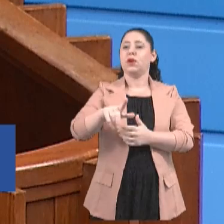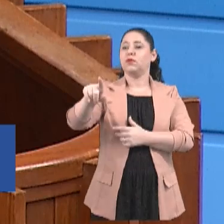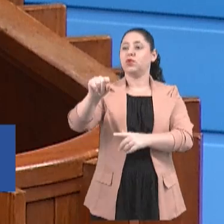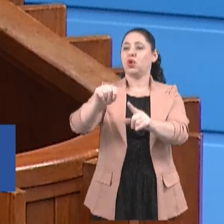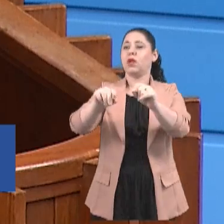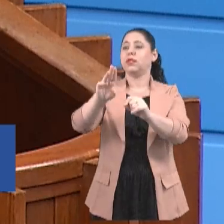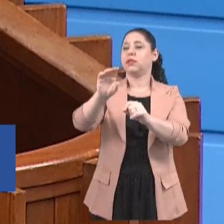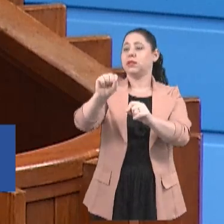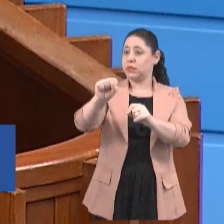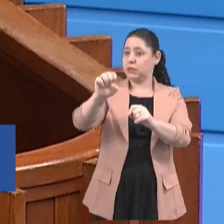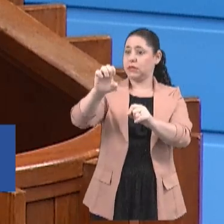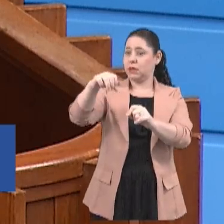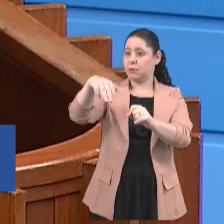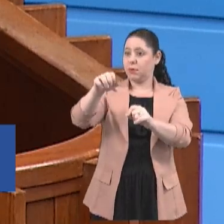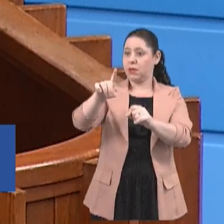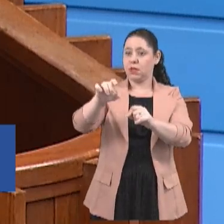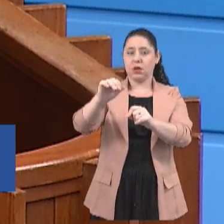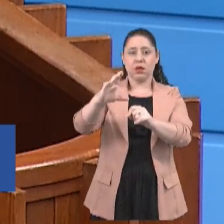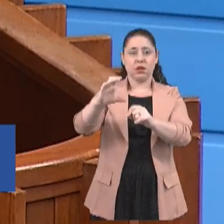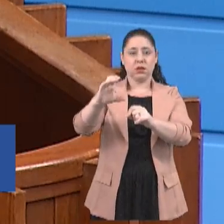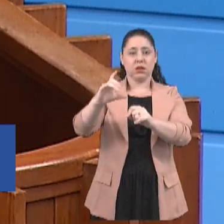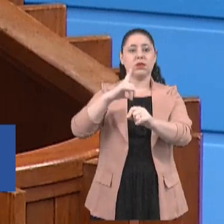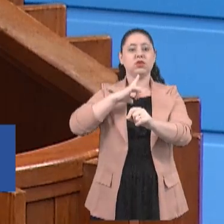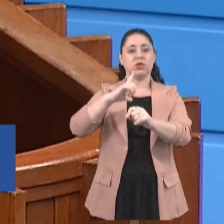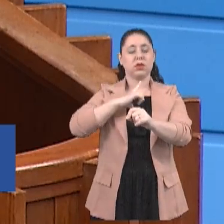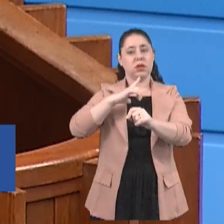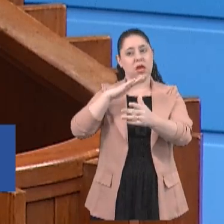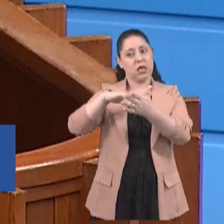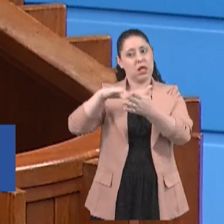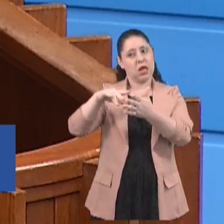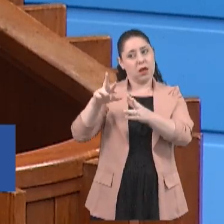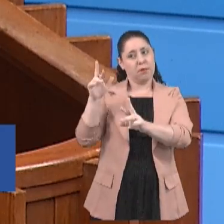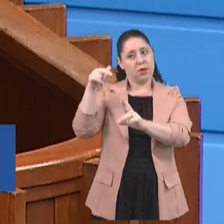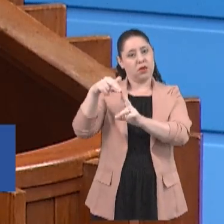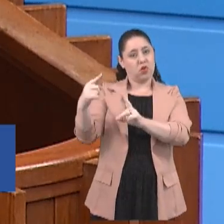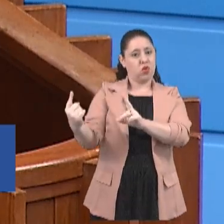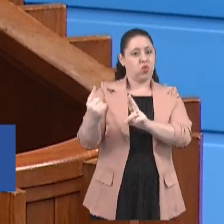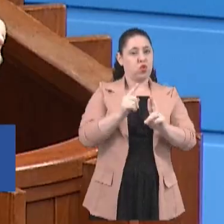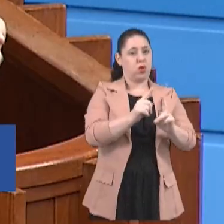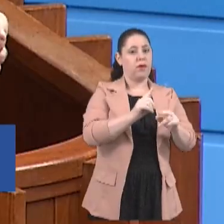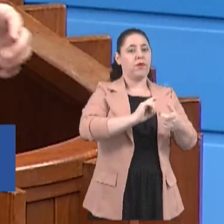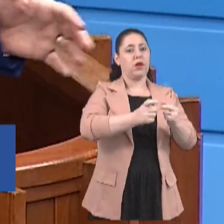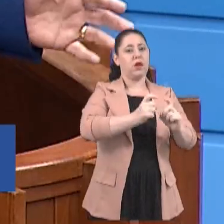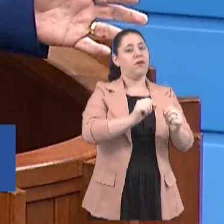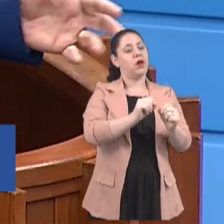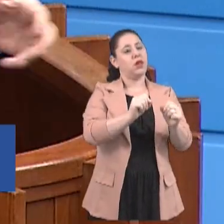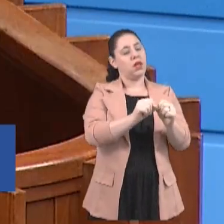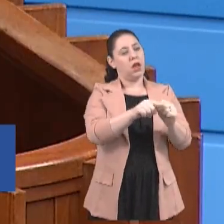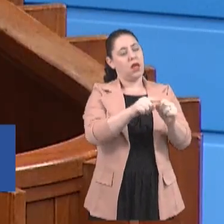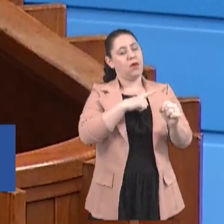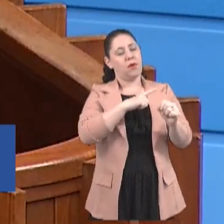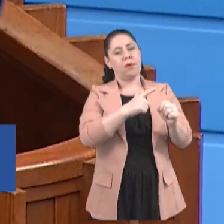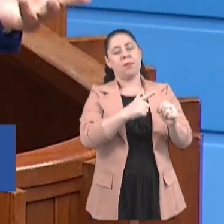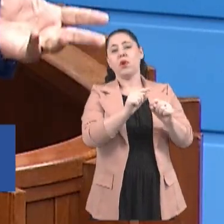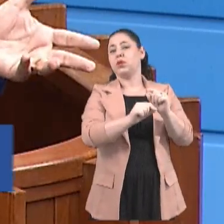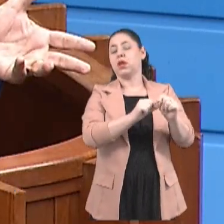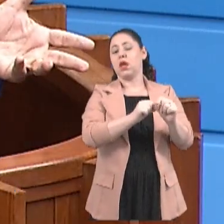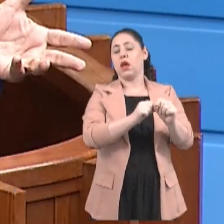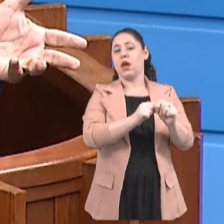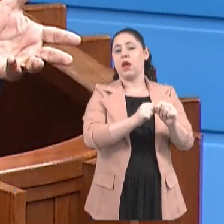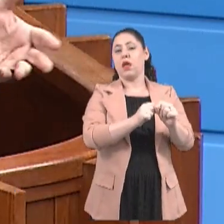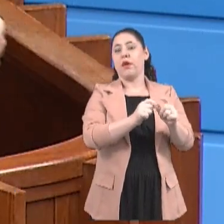Semadesc para acompanhar, mas é importante a gente promover ações, deputada Mara, que venham diminuir o impacto da vinda de uma